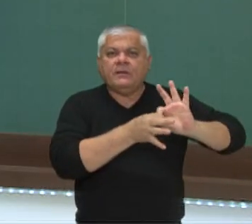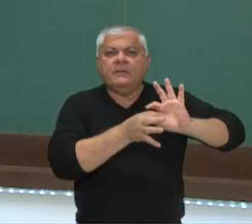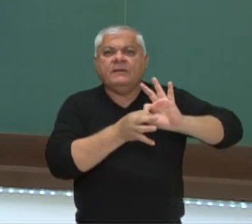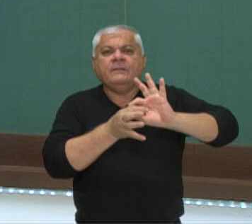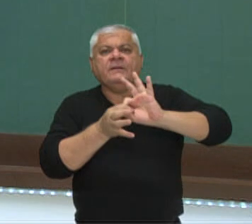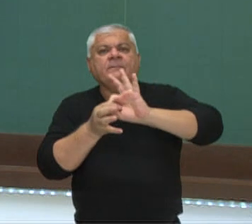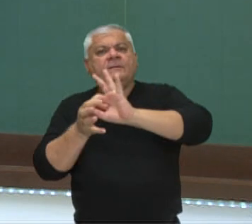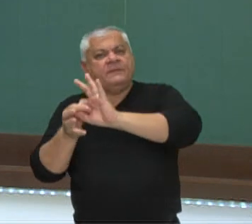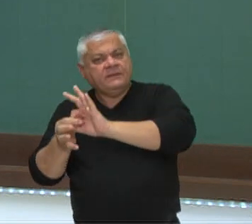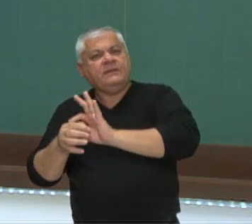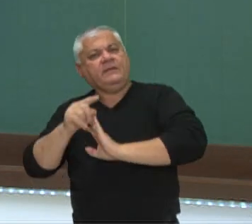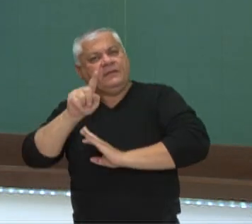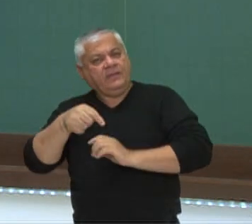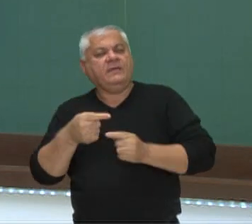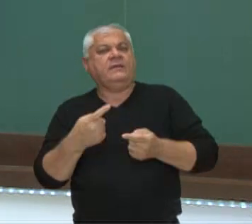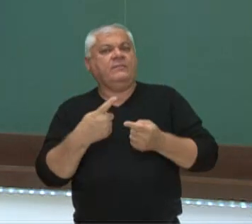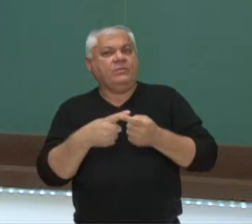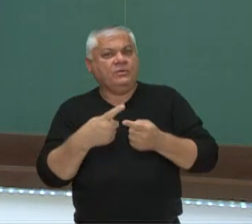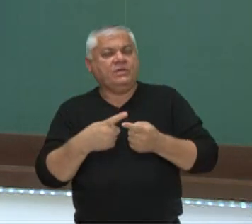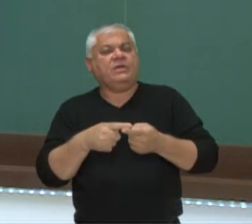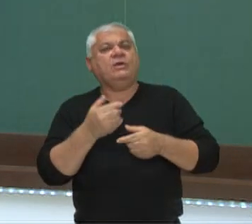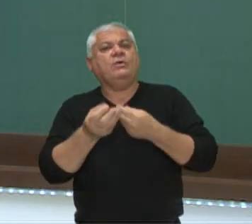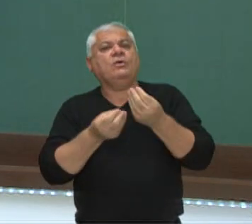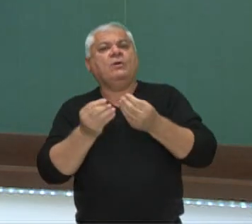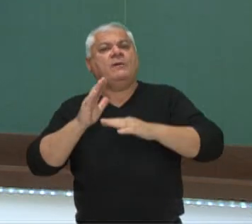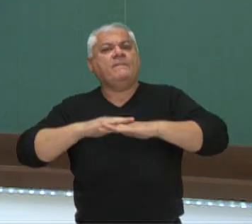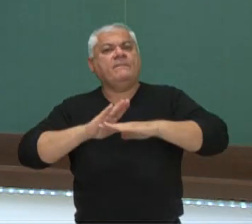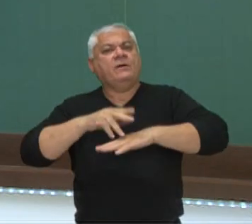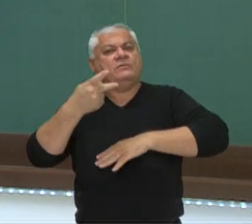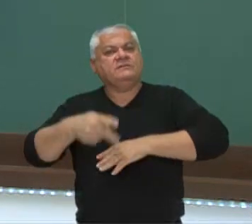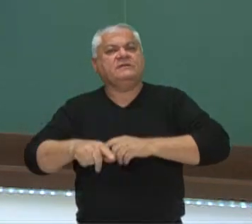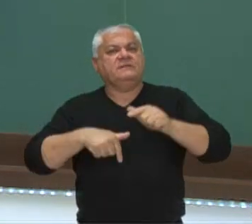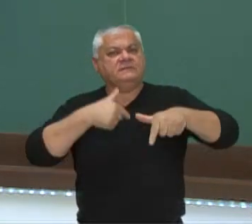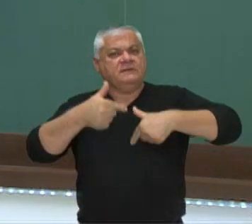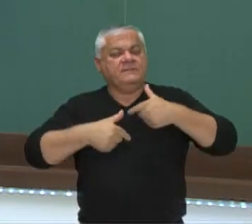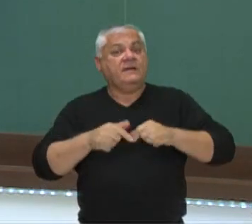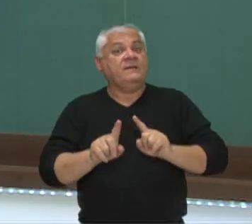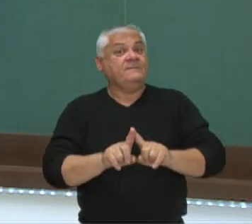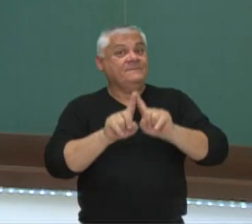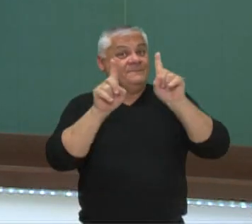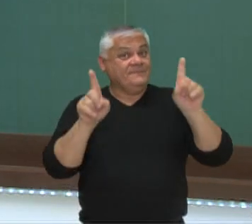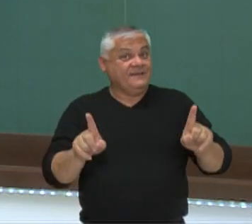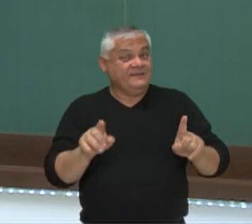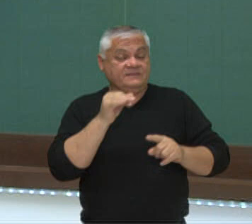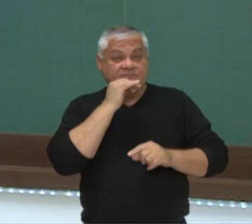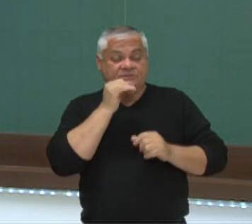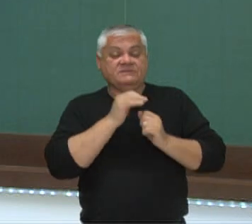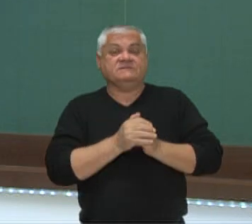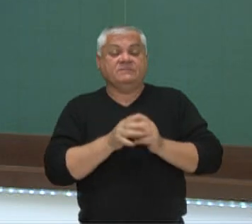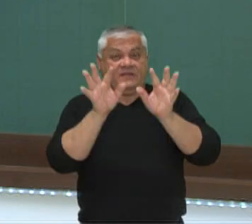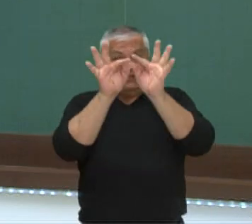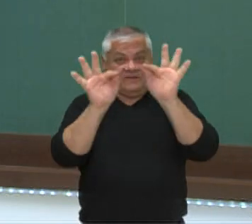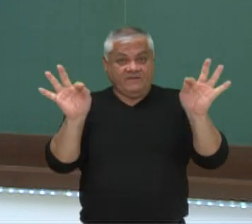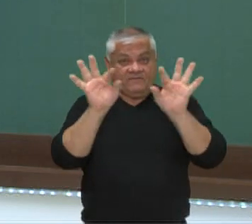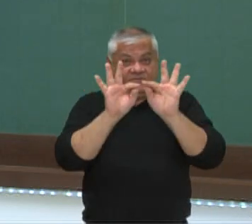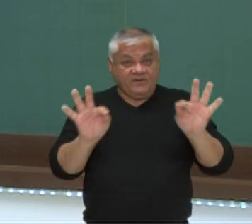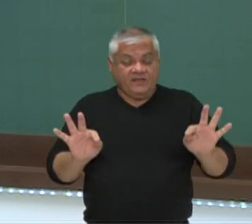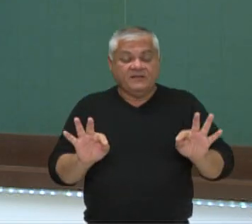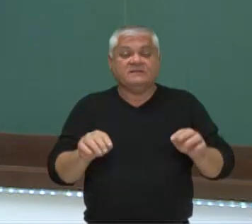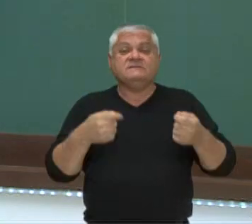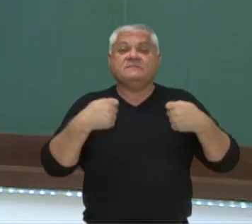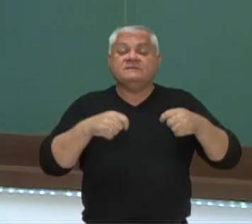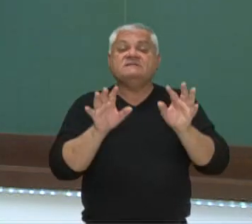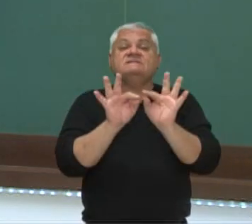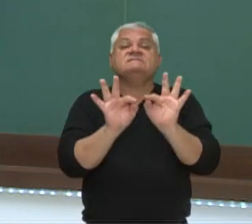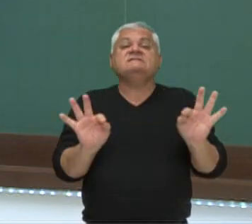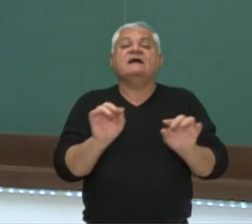uma sequência do procedimento que ele fez. Mas as orações são independentes sintaticamente